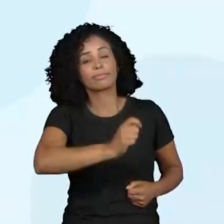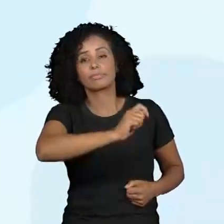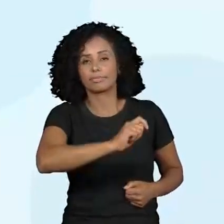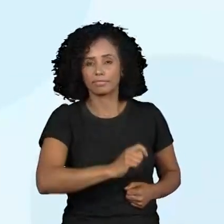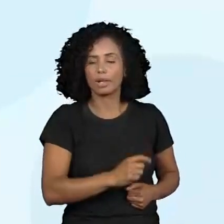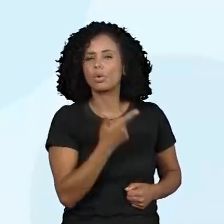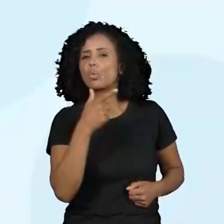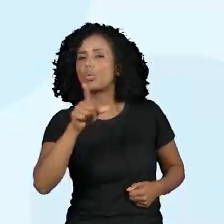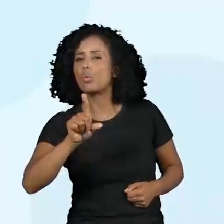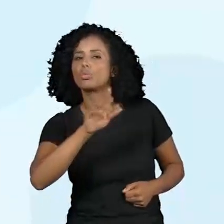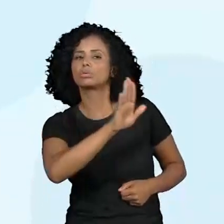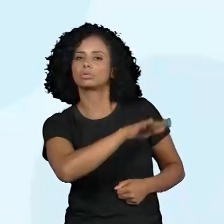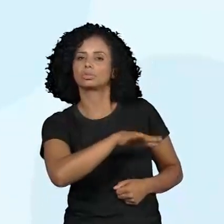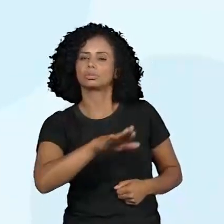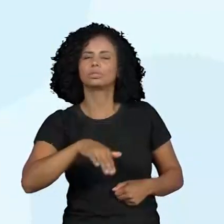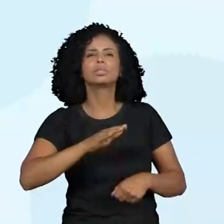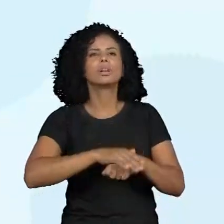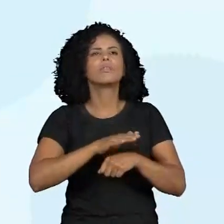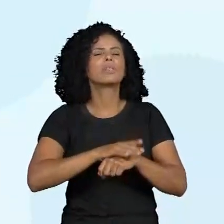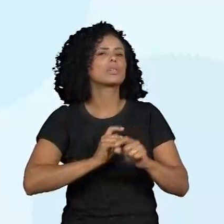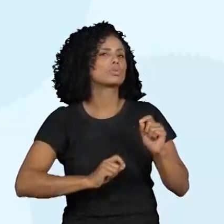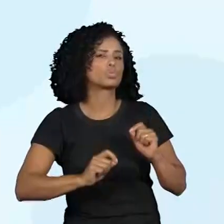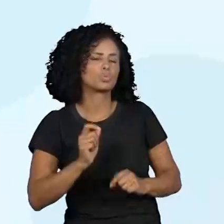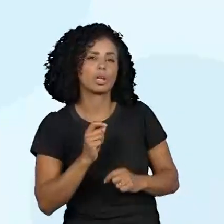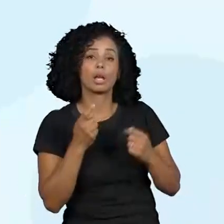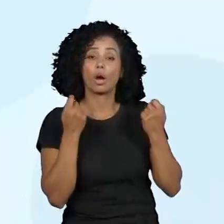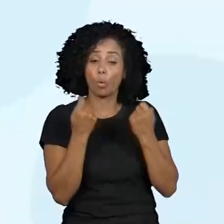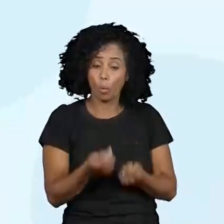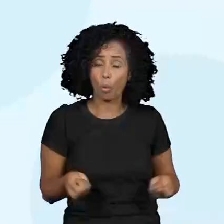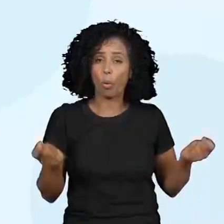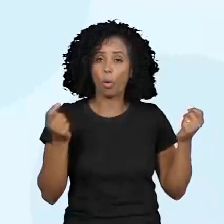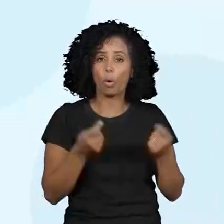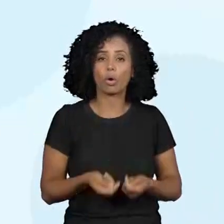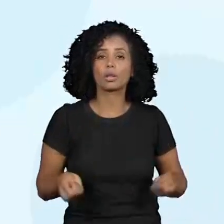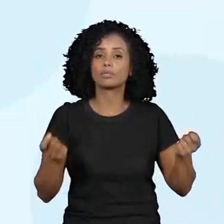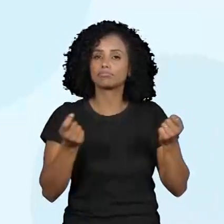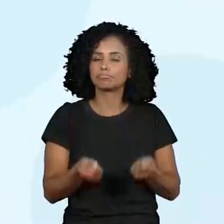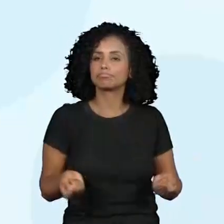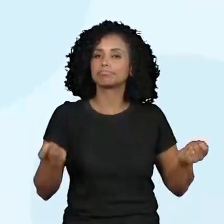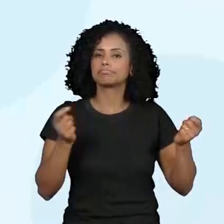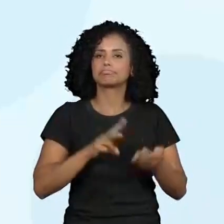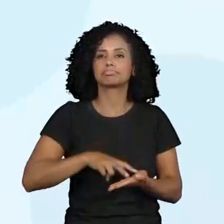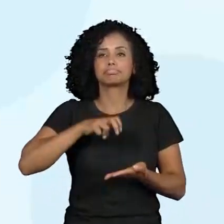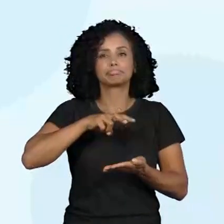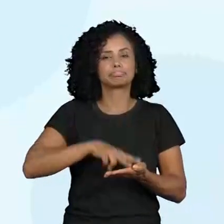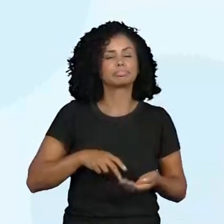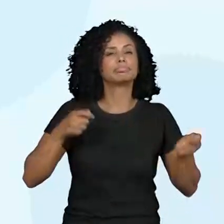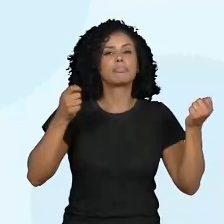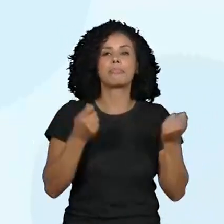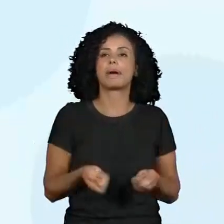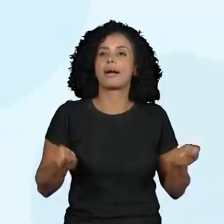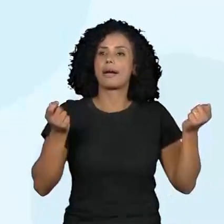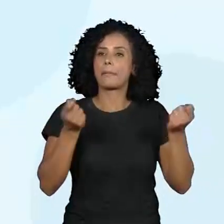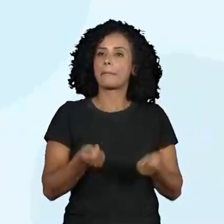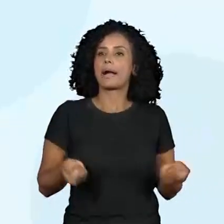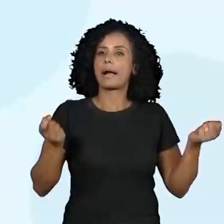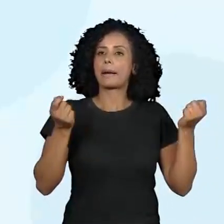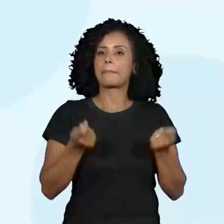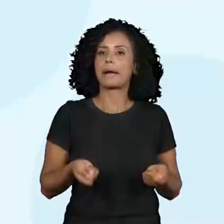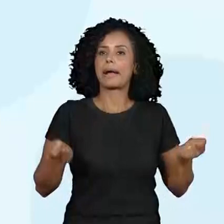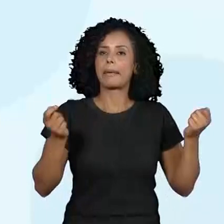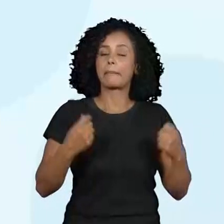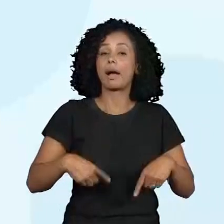pipas outras pulavam corda e ainda